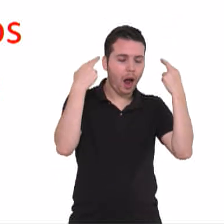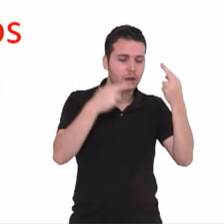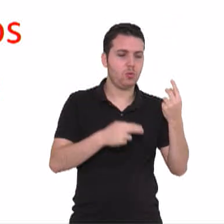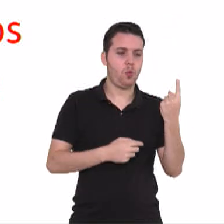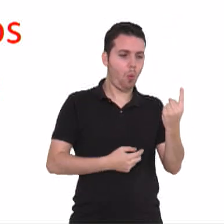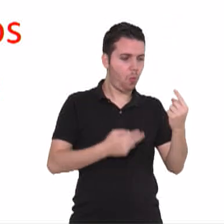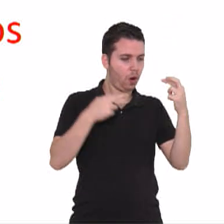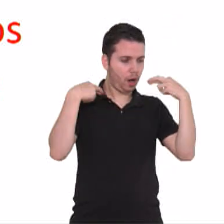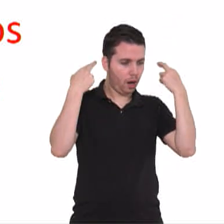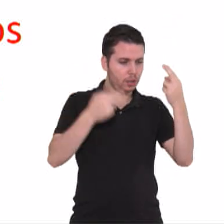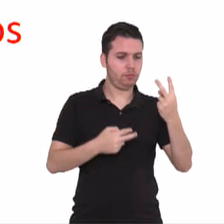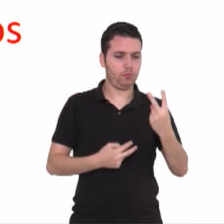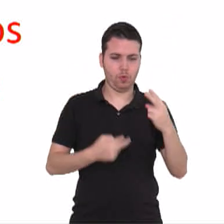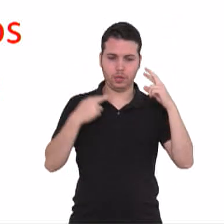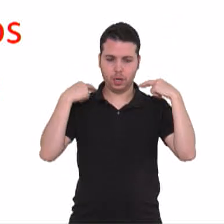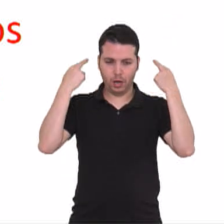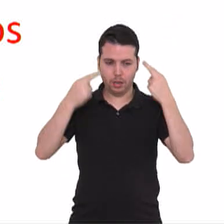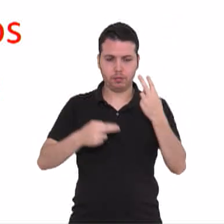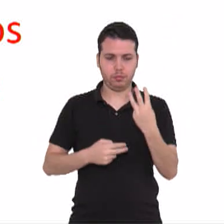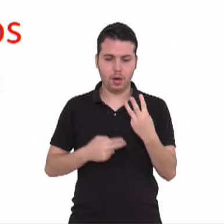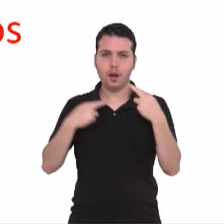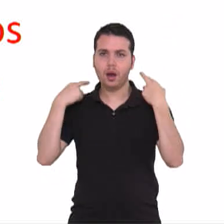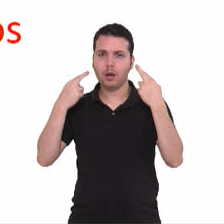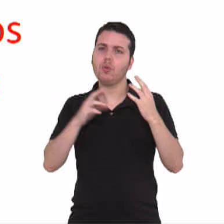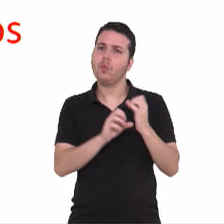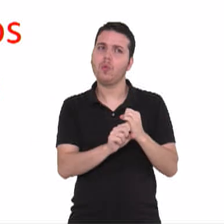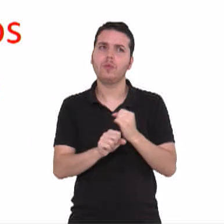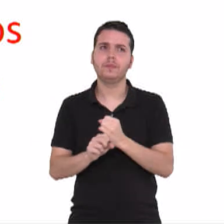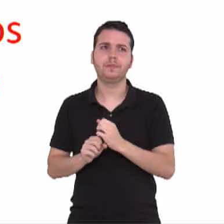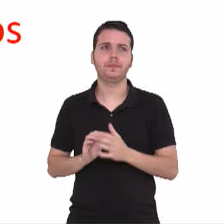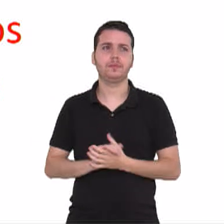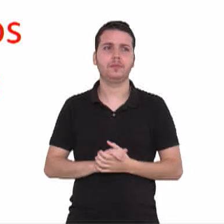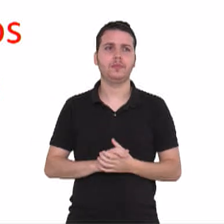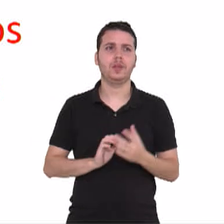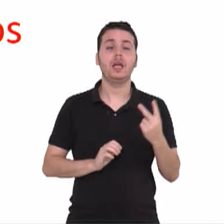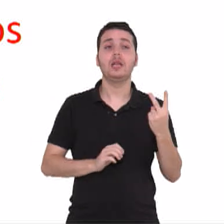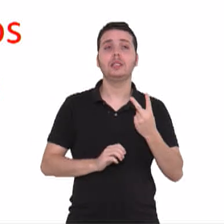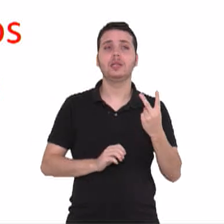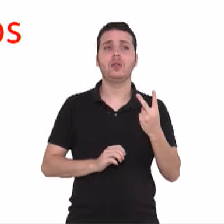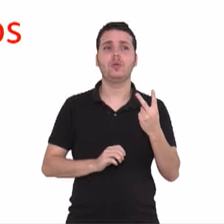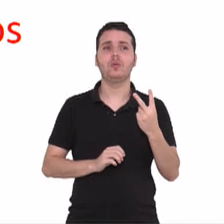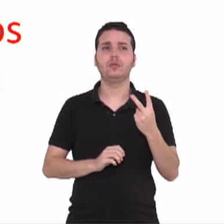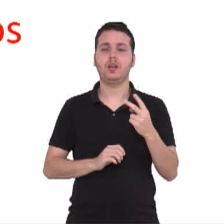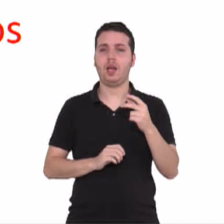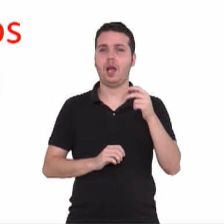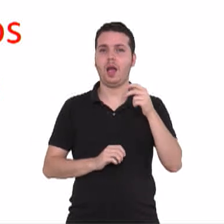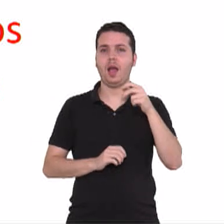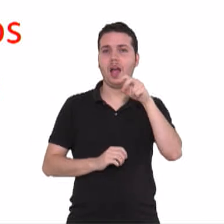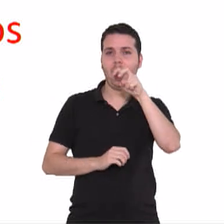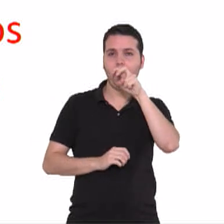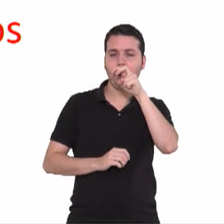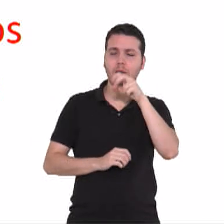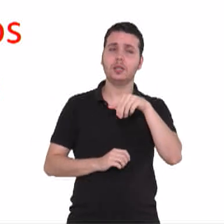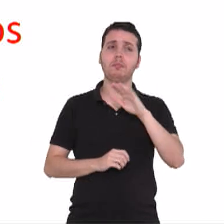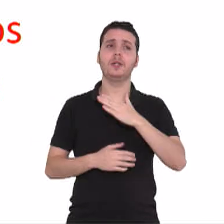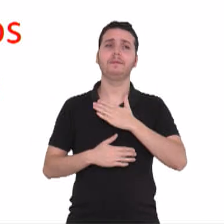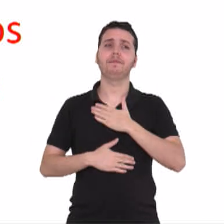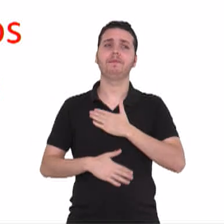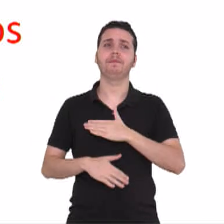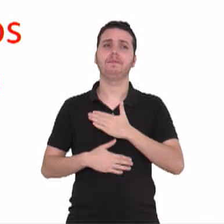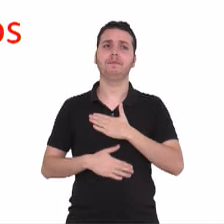dois, contando o carneirinho. Ok. No segundo quadrinho, a Mônica já está com uma cara mais